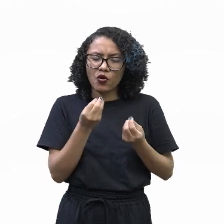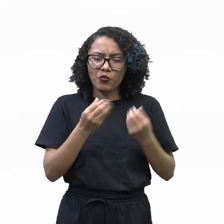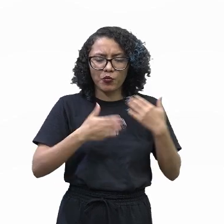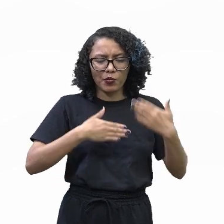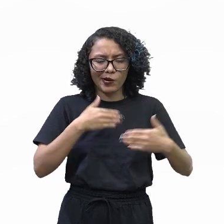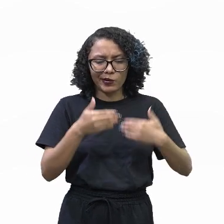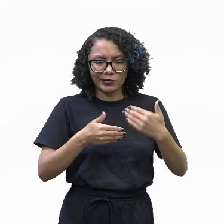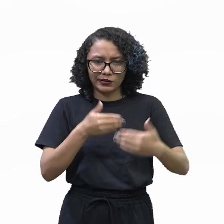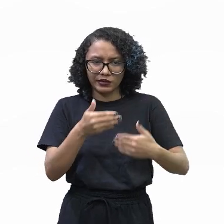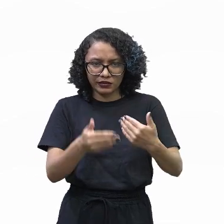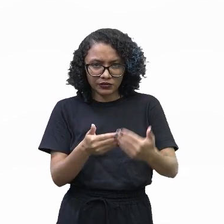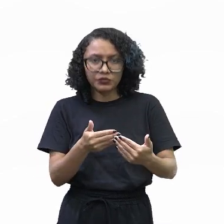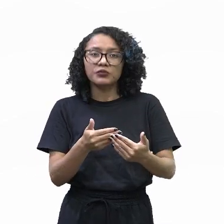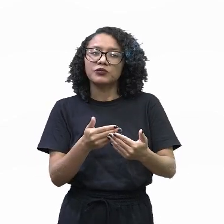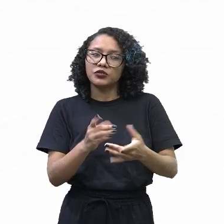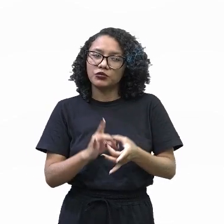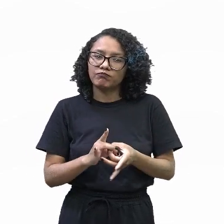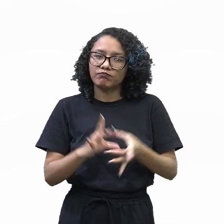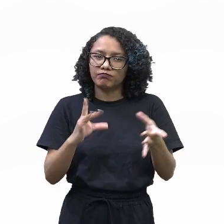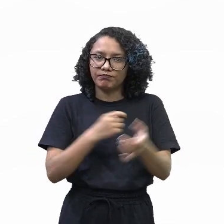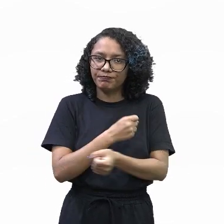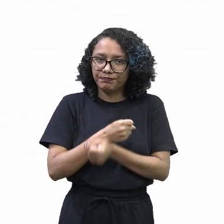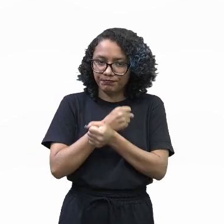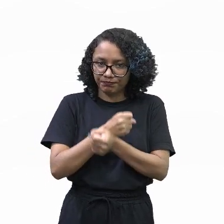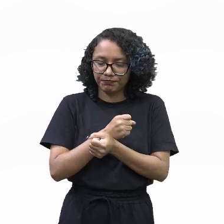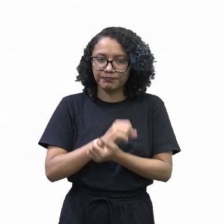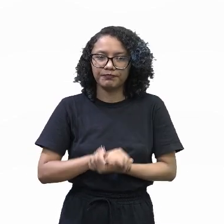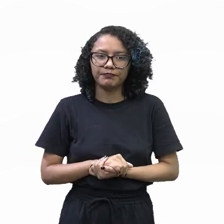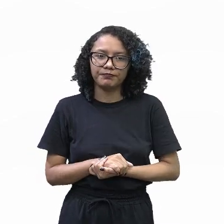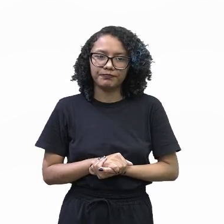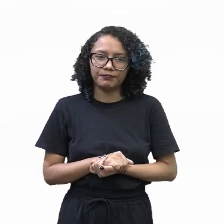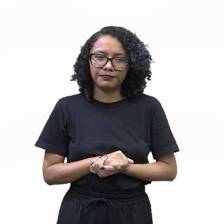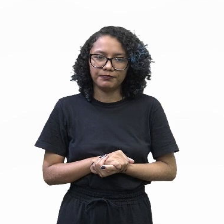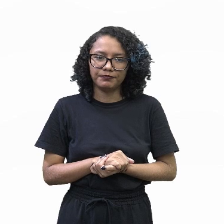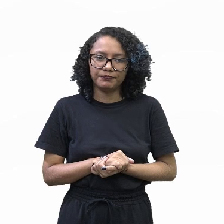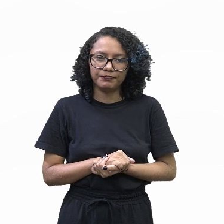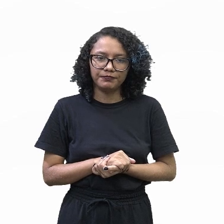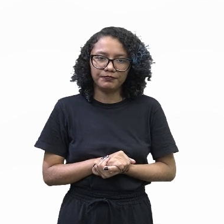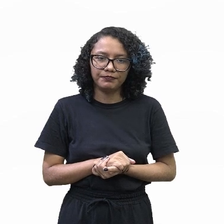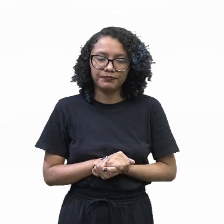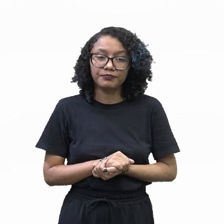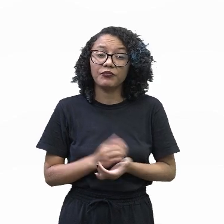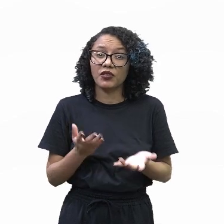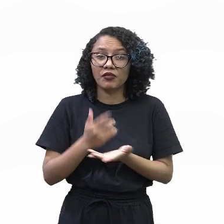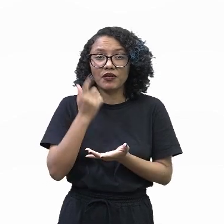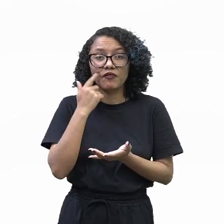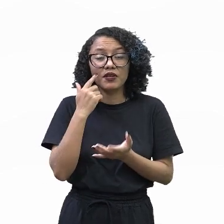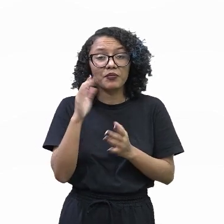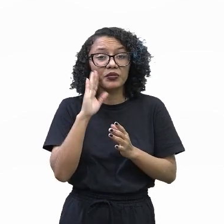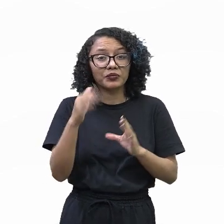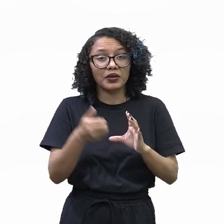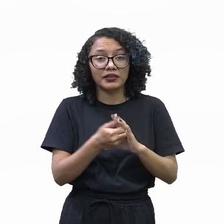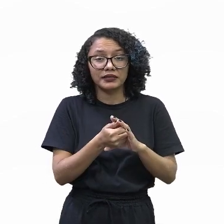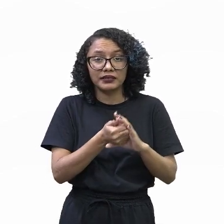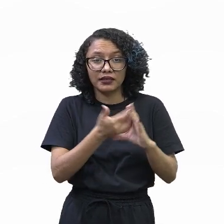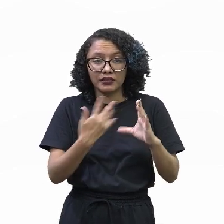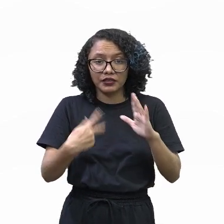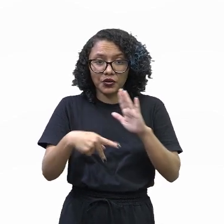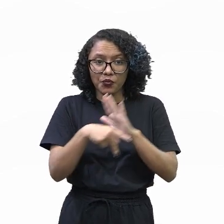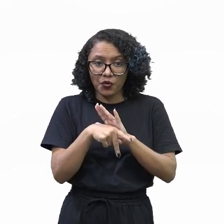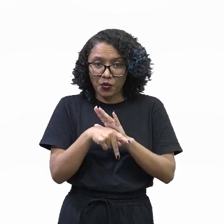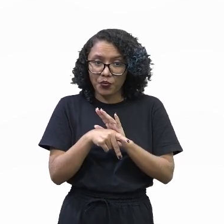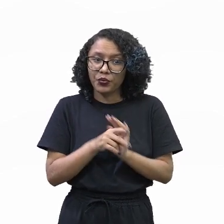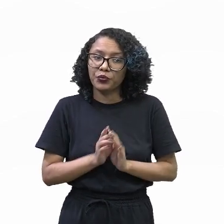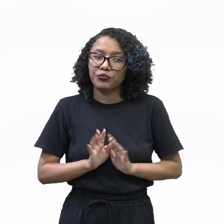processo abolicionista. E para isso, nós vamos verificar as principais características do movimento abolicionista.